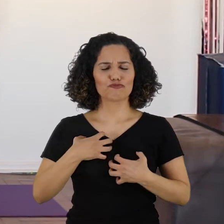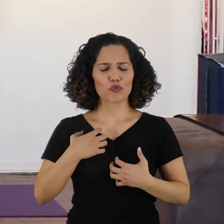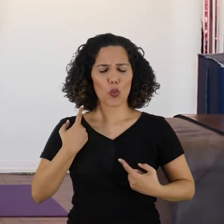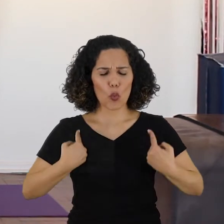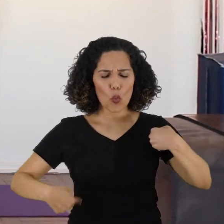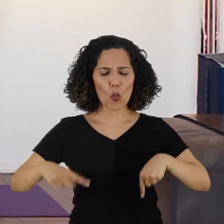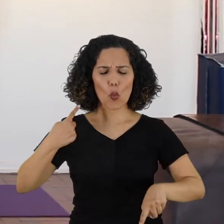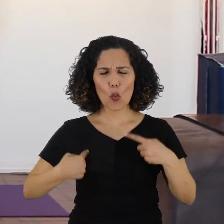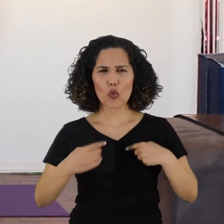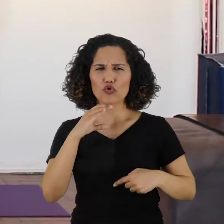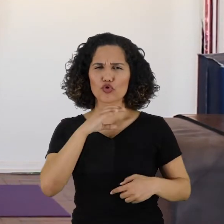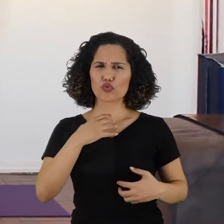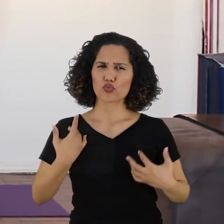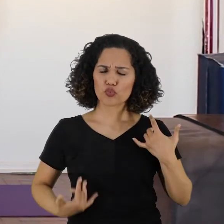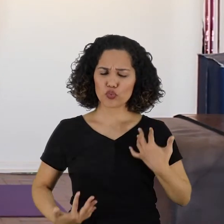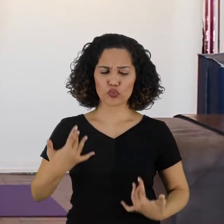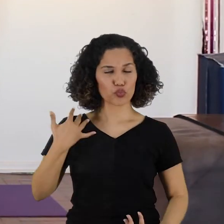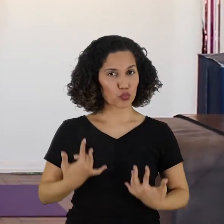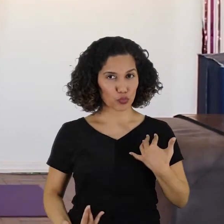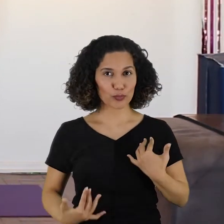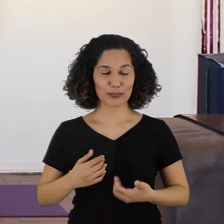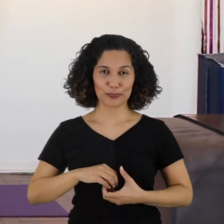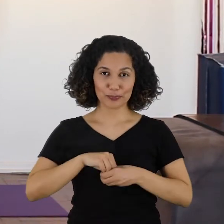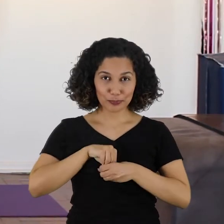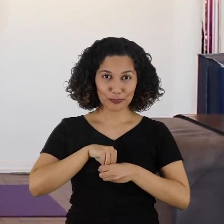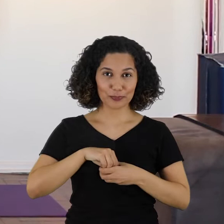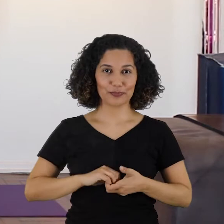Sente esse calorzinho que tá aí dentro de você.